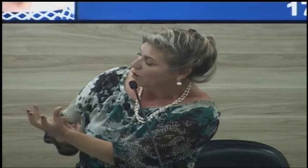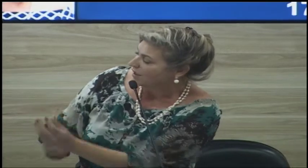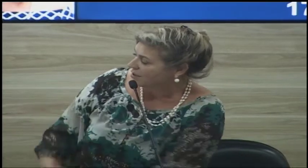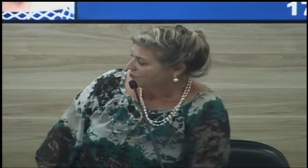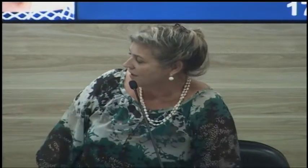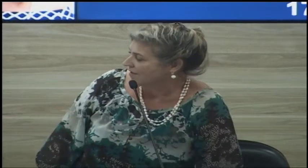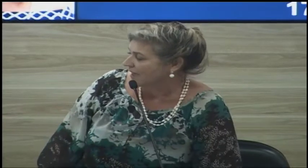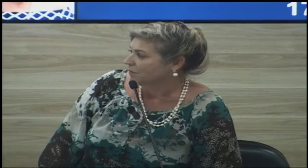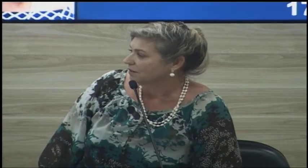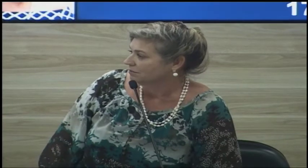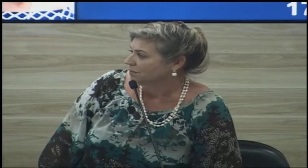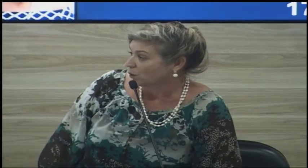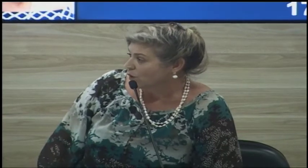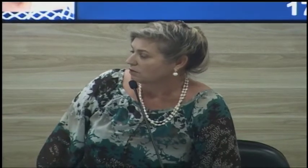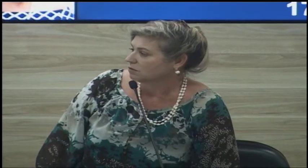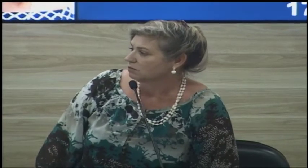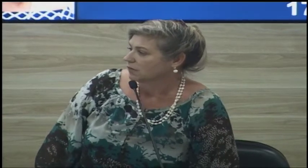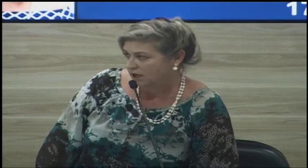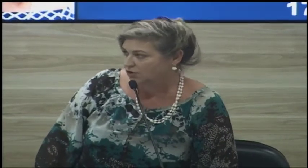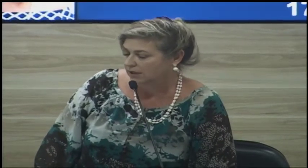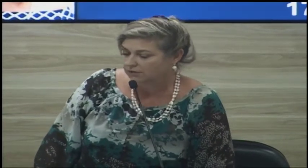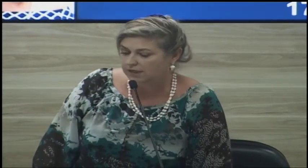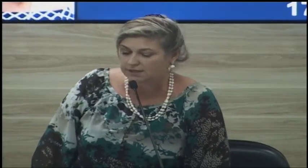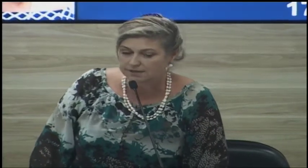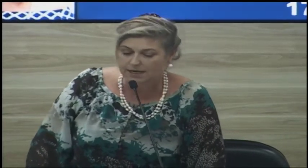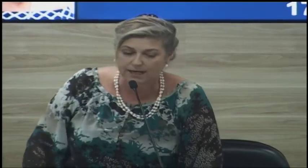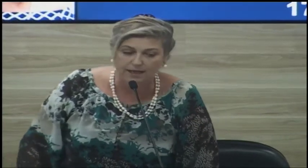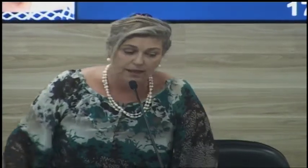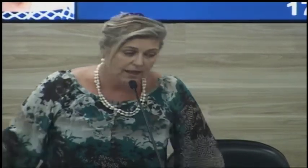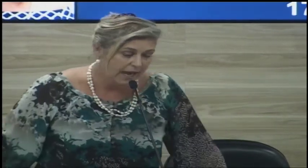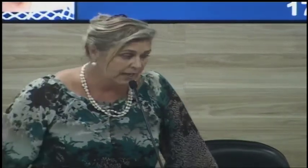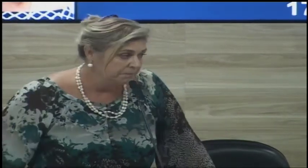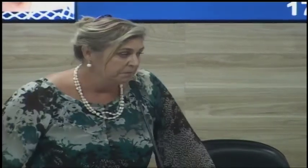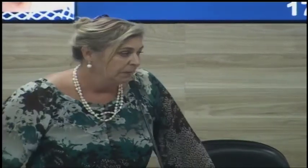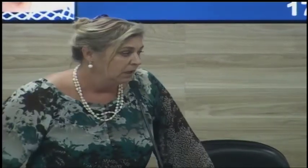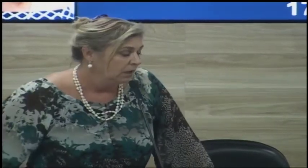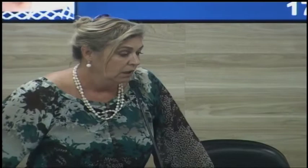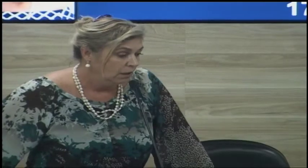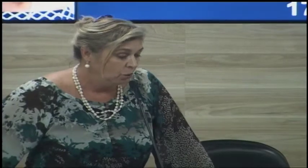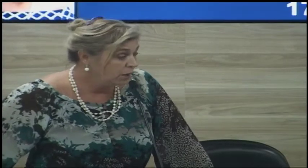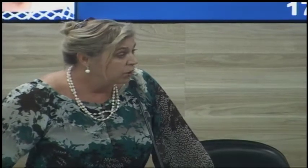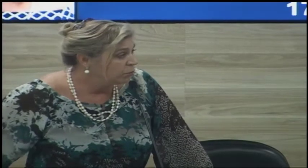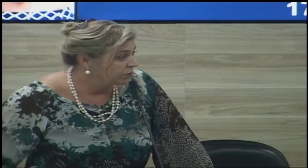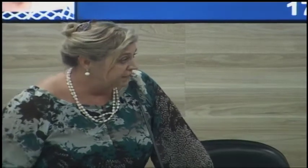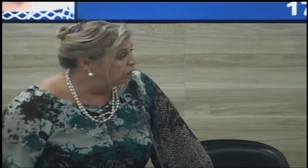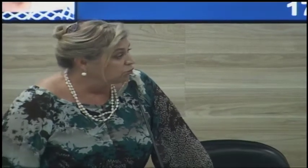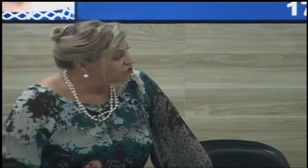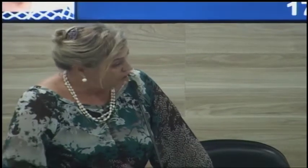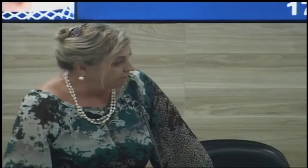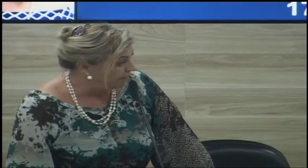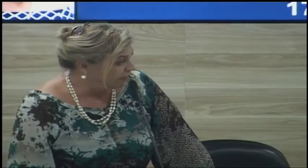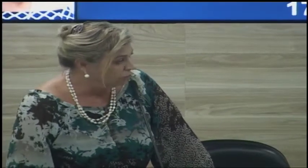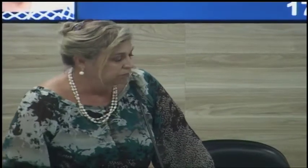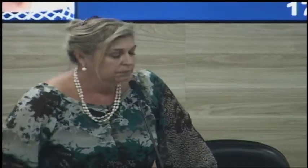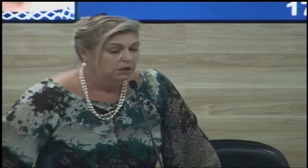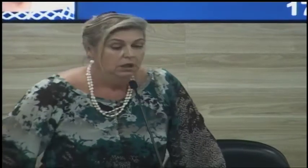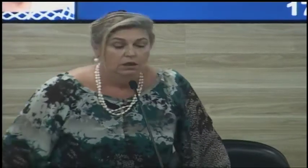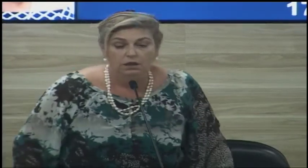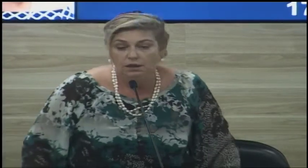uma troca de um sistema pelo outro. Acho que deveria estar aí. Quanto à moção de